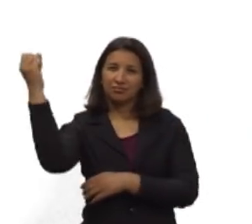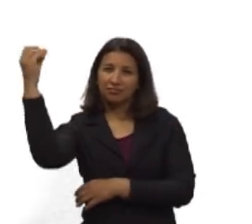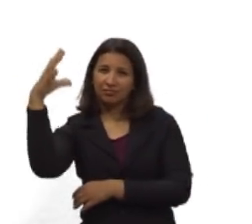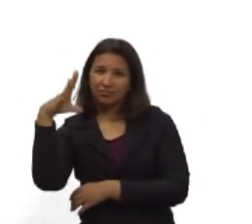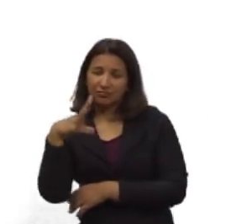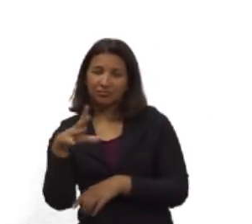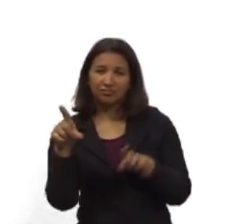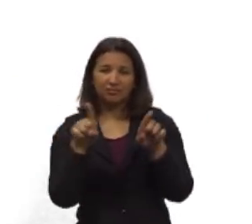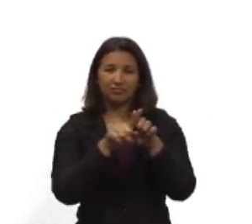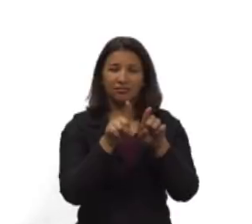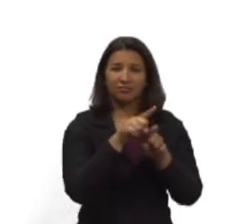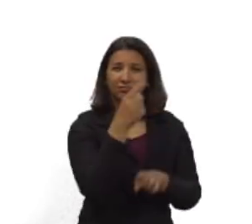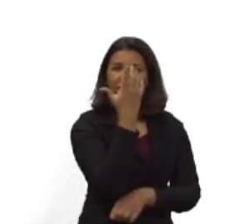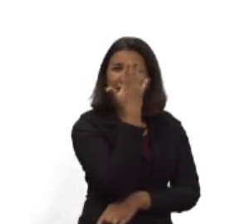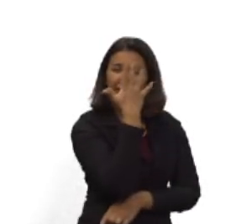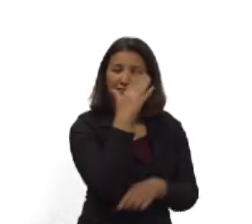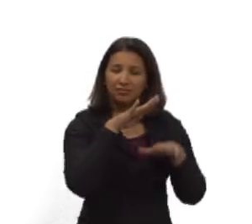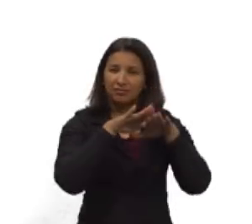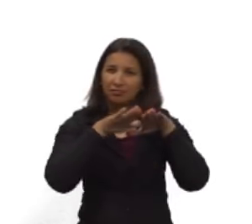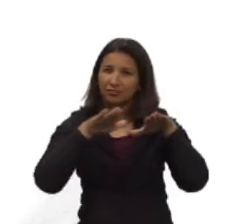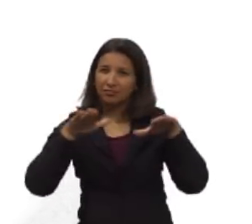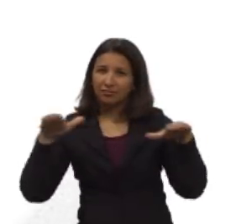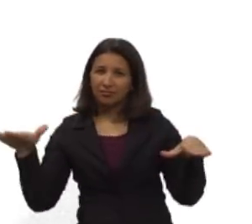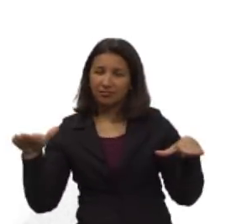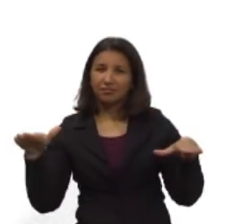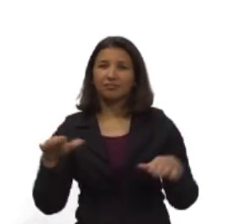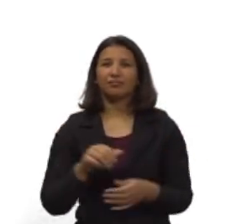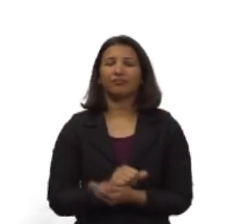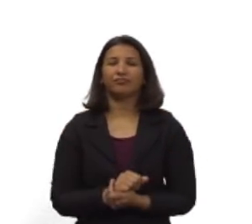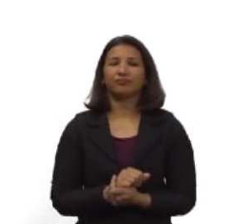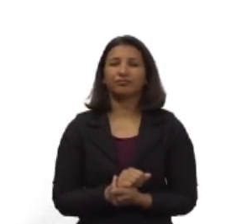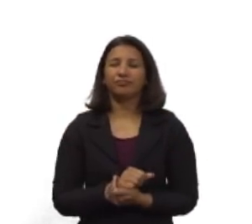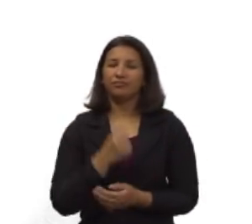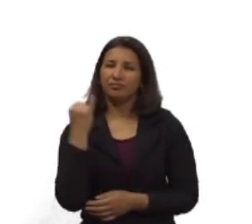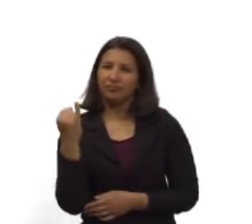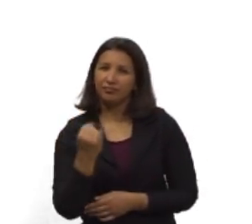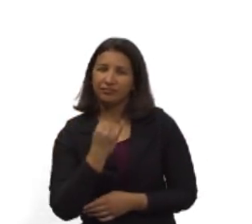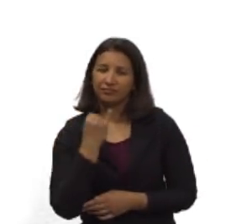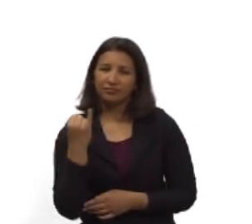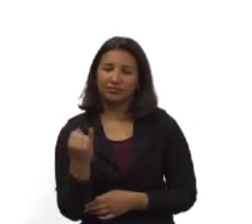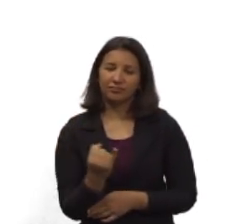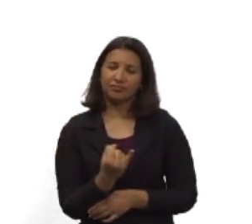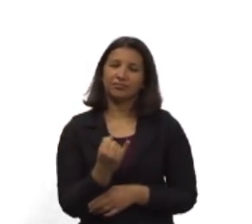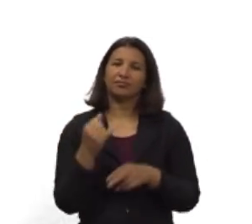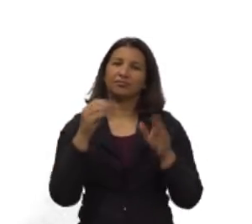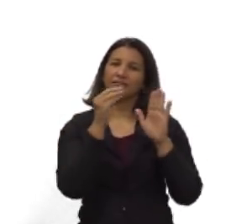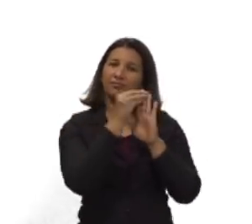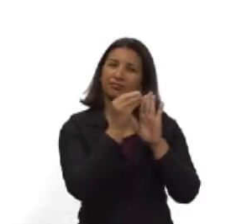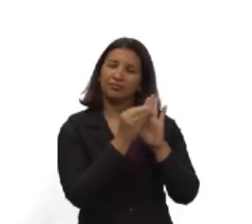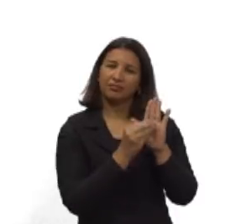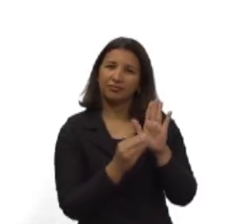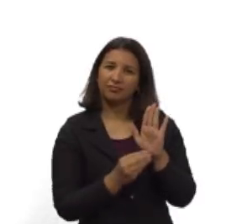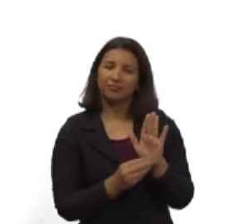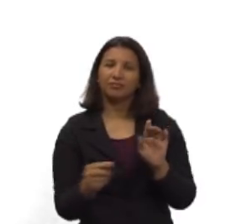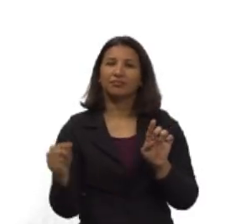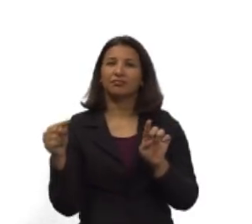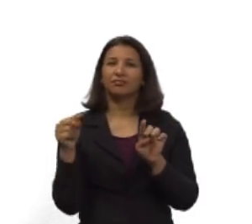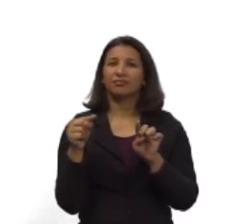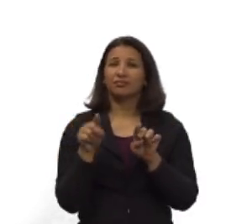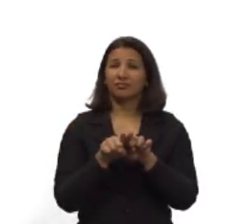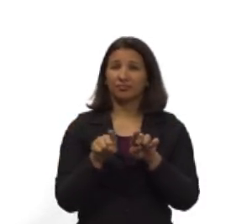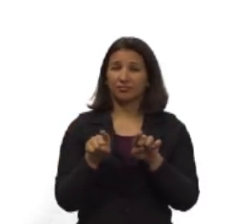muito importante nós tratarmos essa questão dos espelhos planos para nossa compreensão maior sobre a questão da